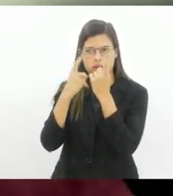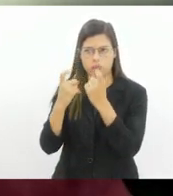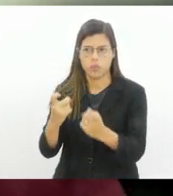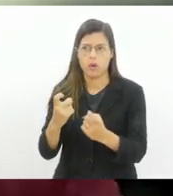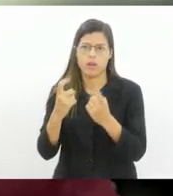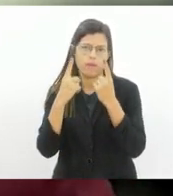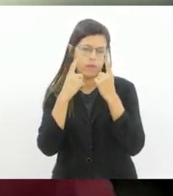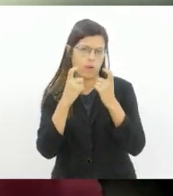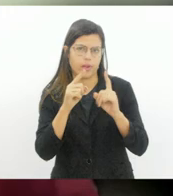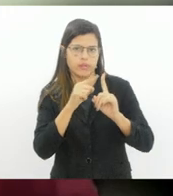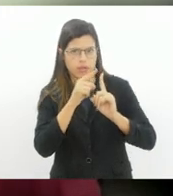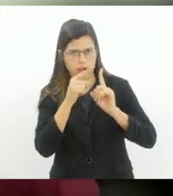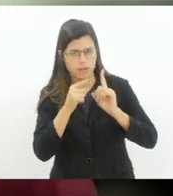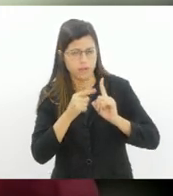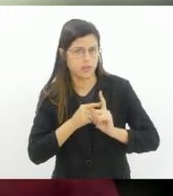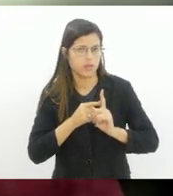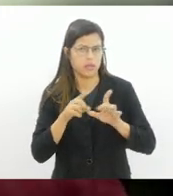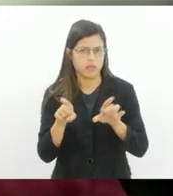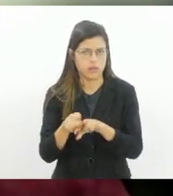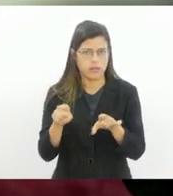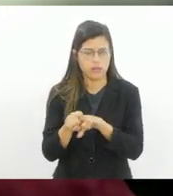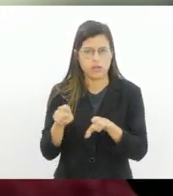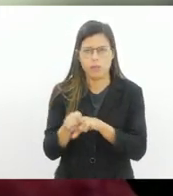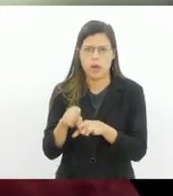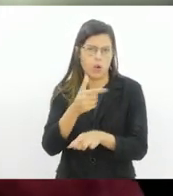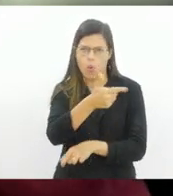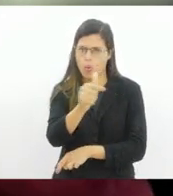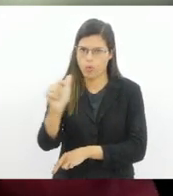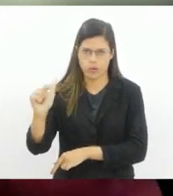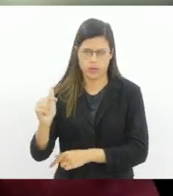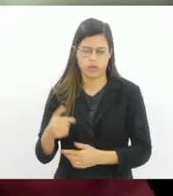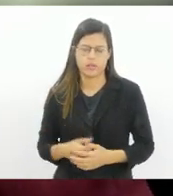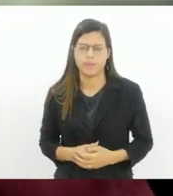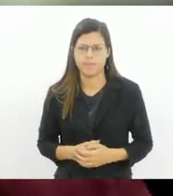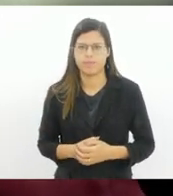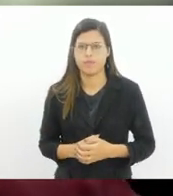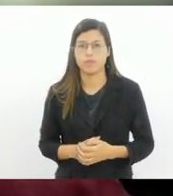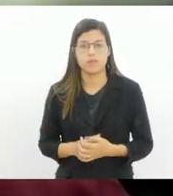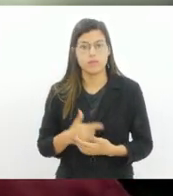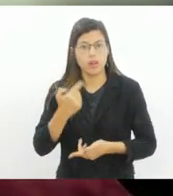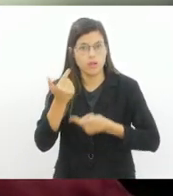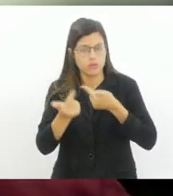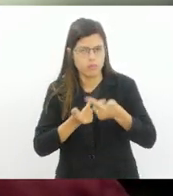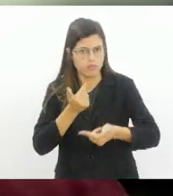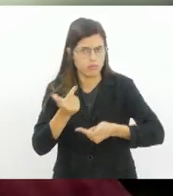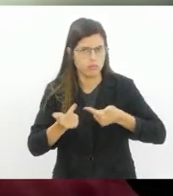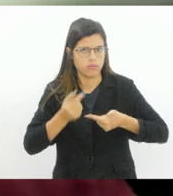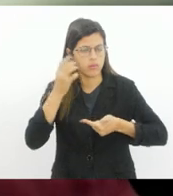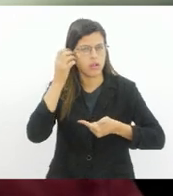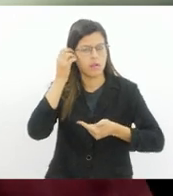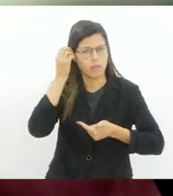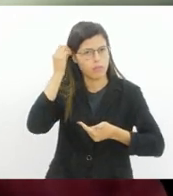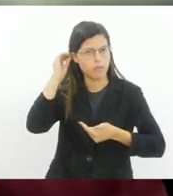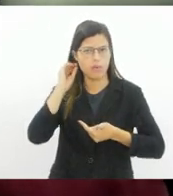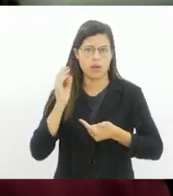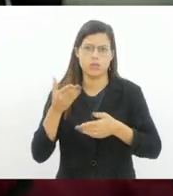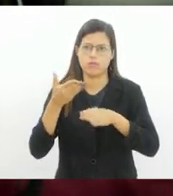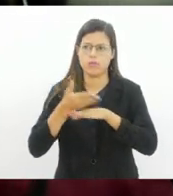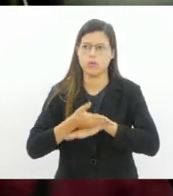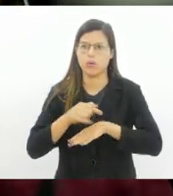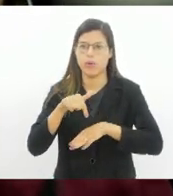violência obstétrica ou formas de violência institucional. Esse tem sido o nosso trabalho. A gente chegou aqui no